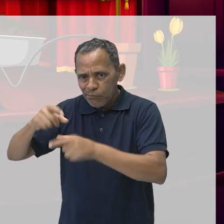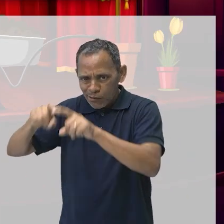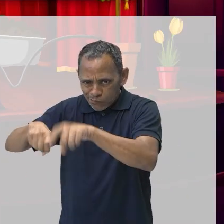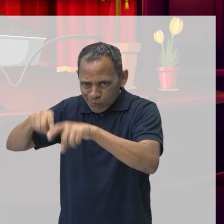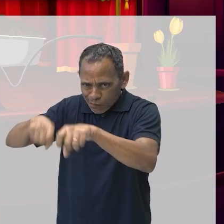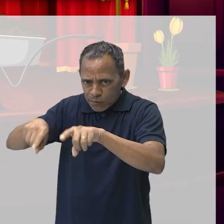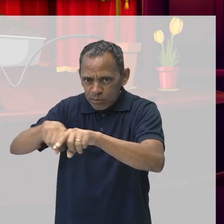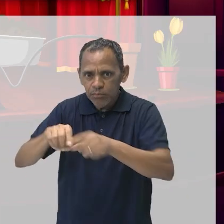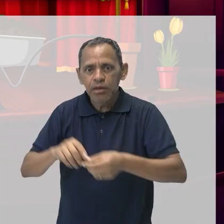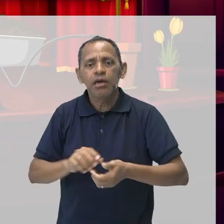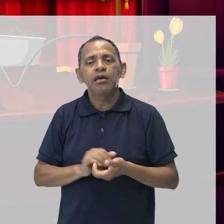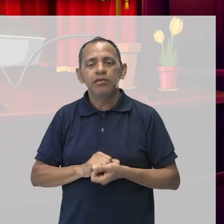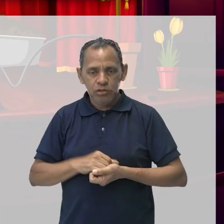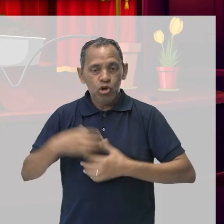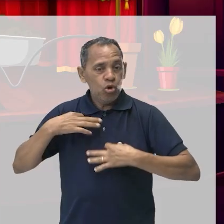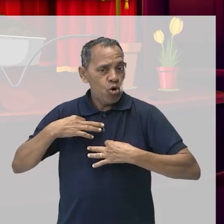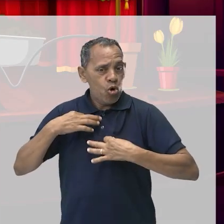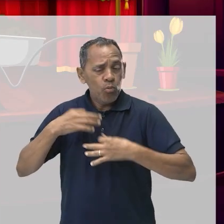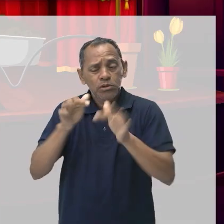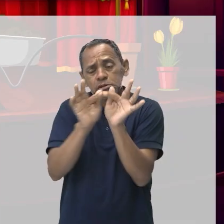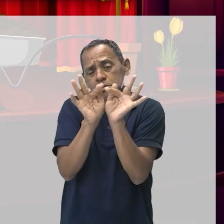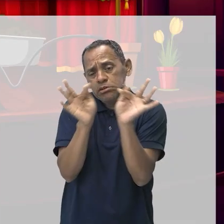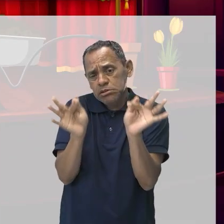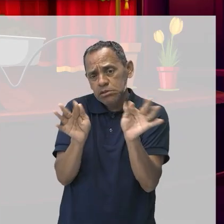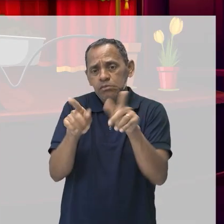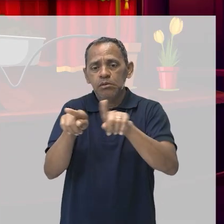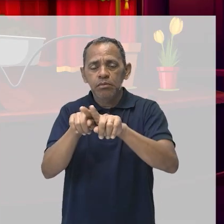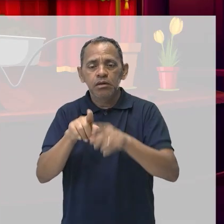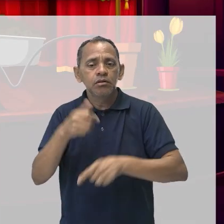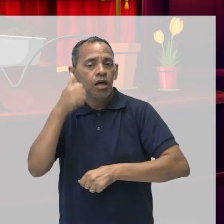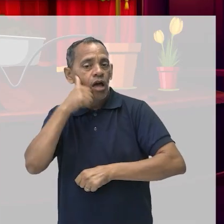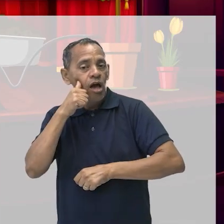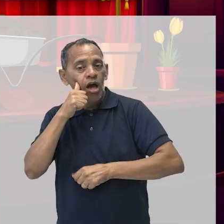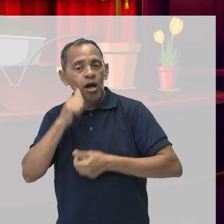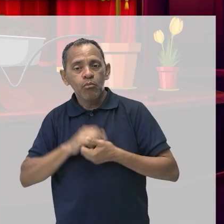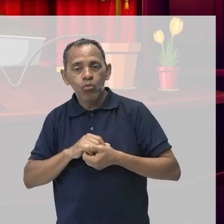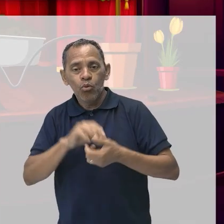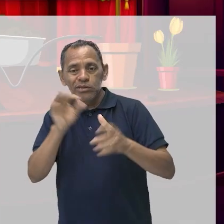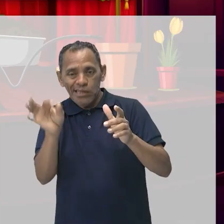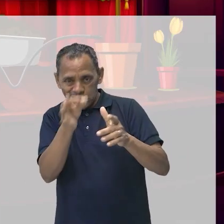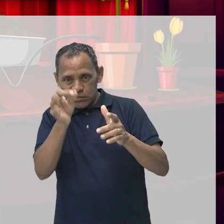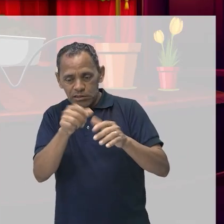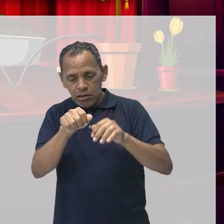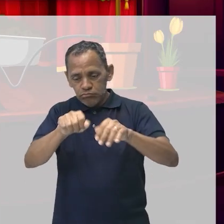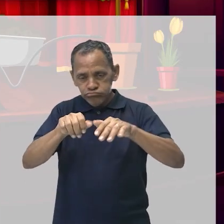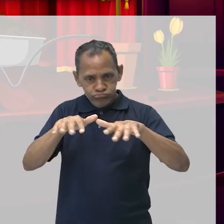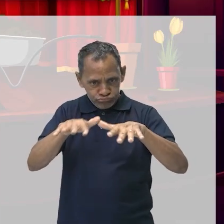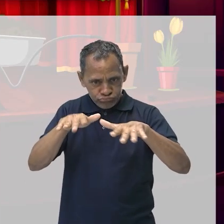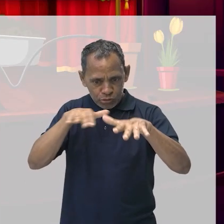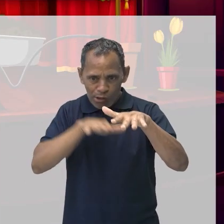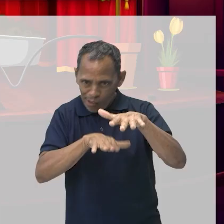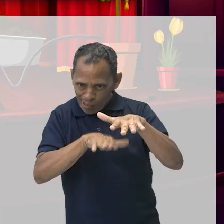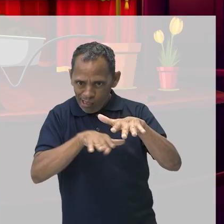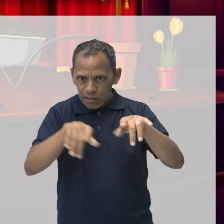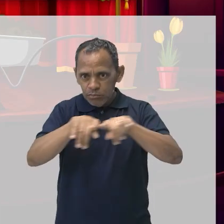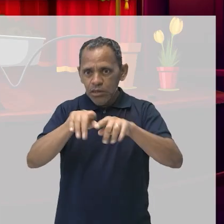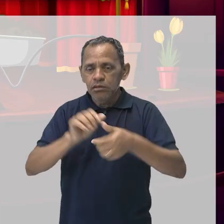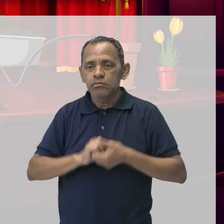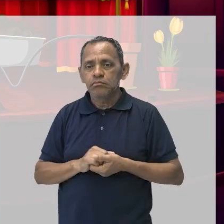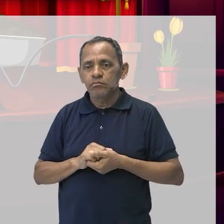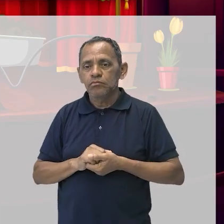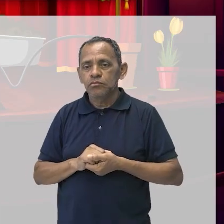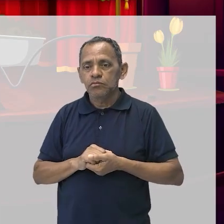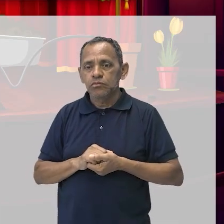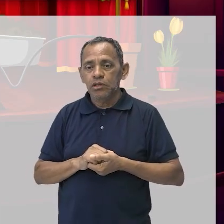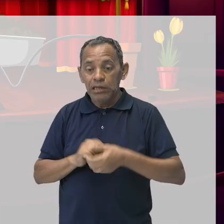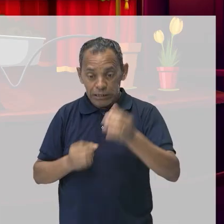simples. É isso que eu estou mostrando aqui para vocês, da moça tecelã e do rapaz que ela criou. A roupa dele é uma roupa nobre,